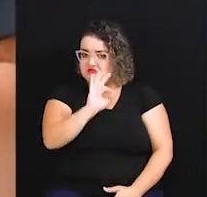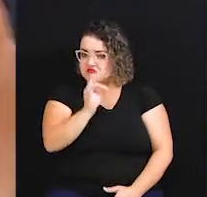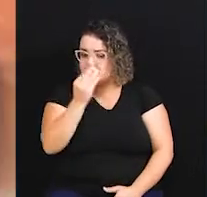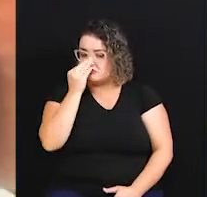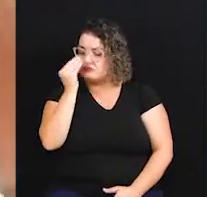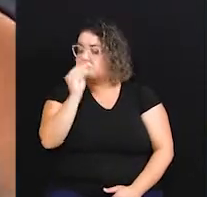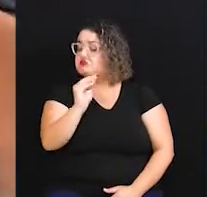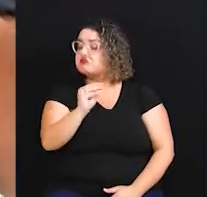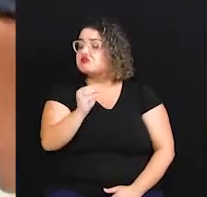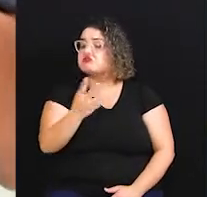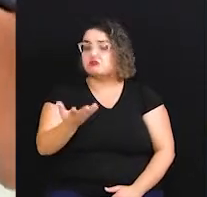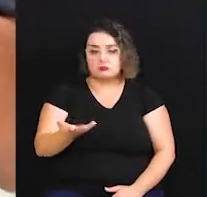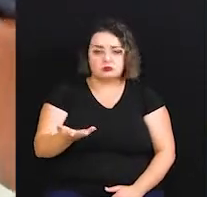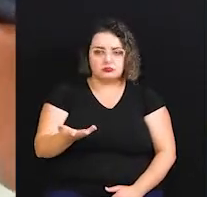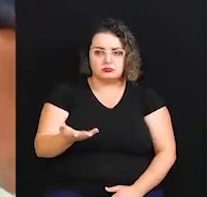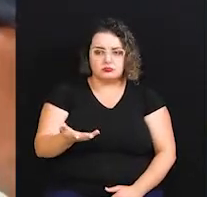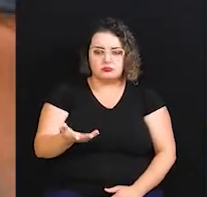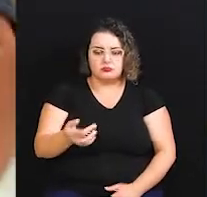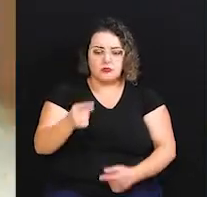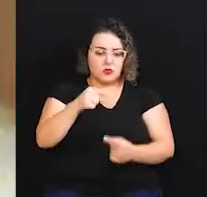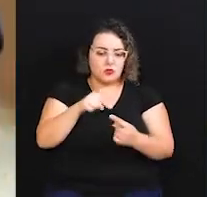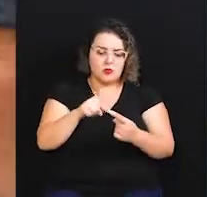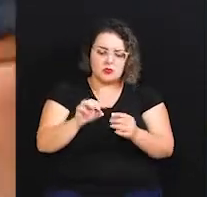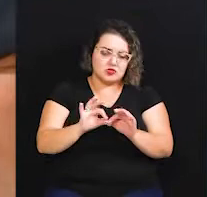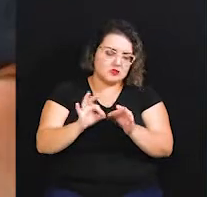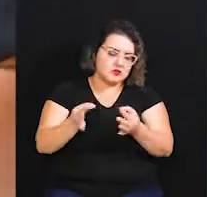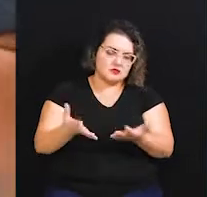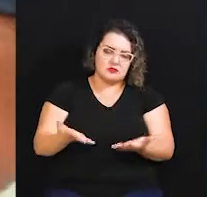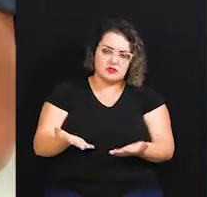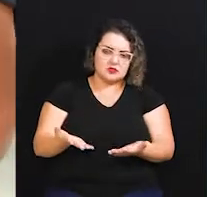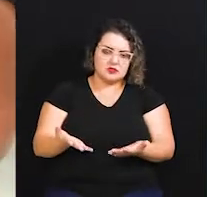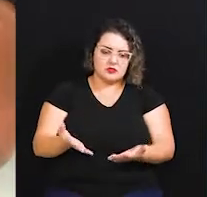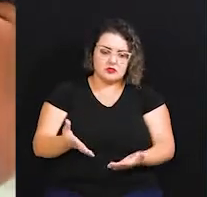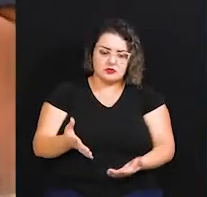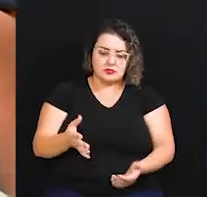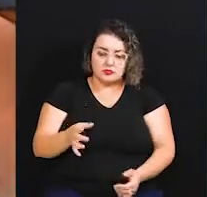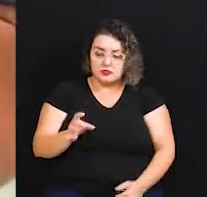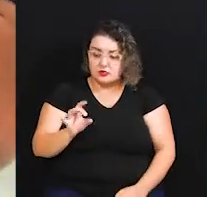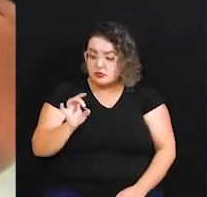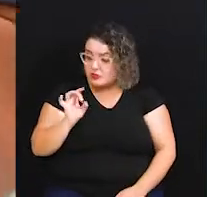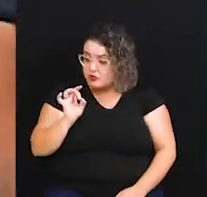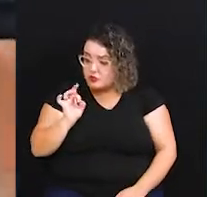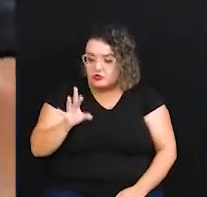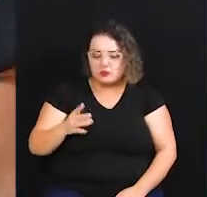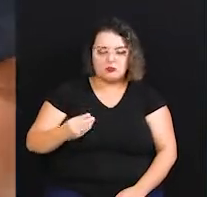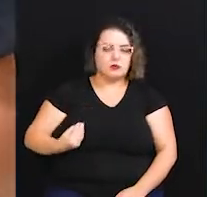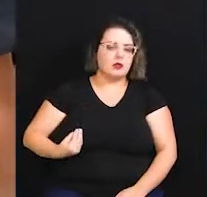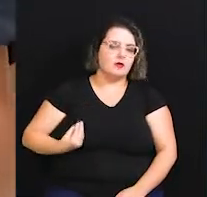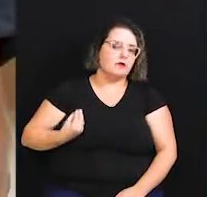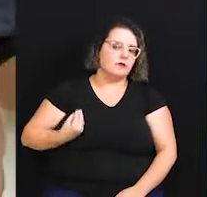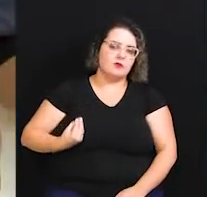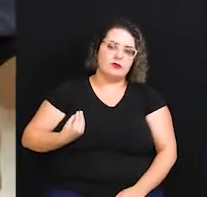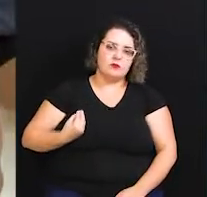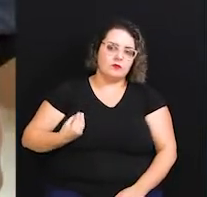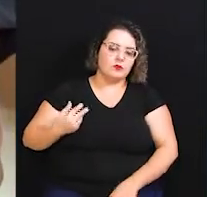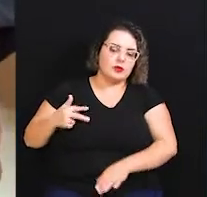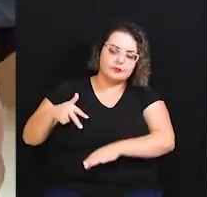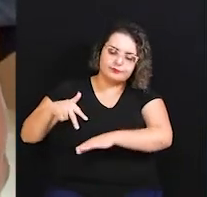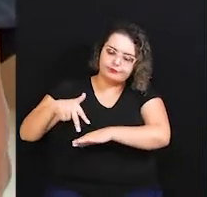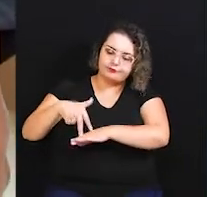Então, era um objetivo muito simples, de simplesmente existir,